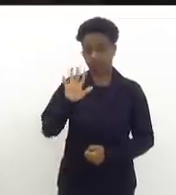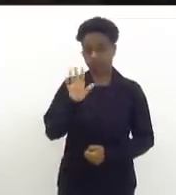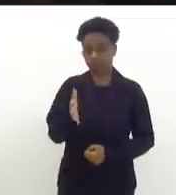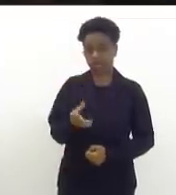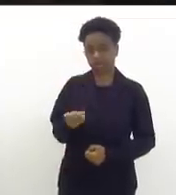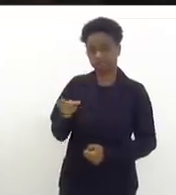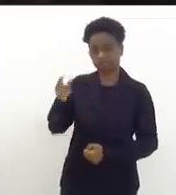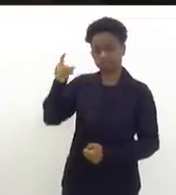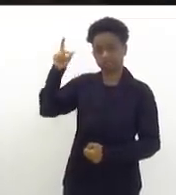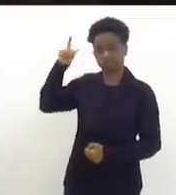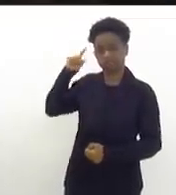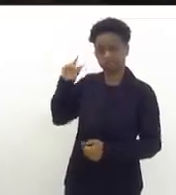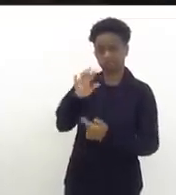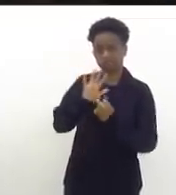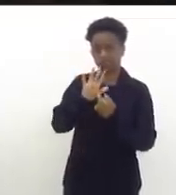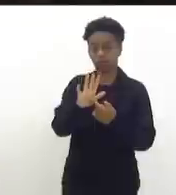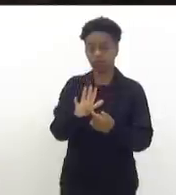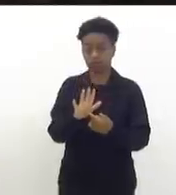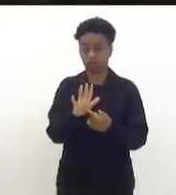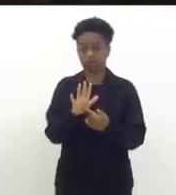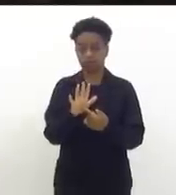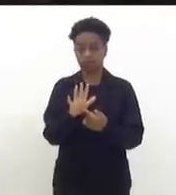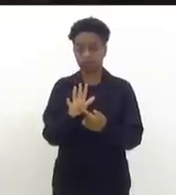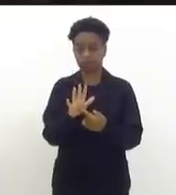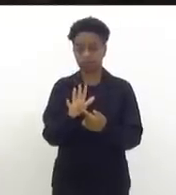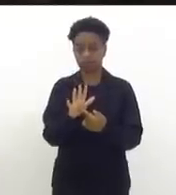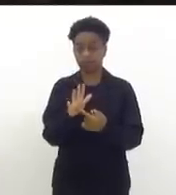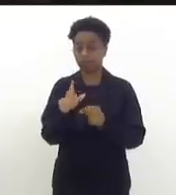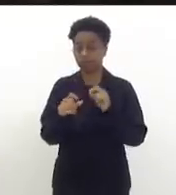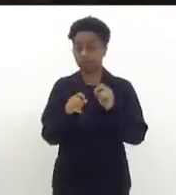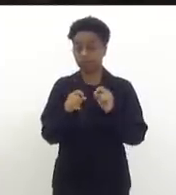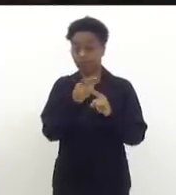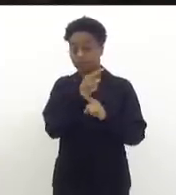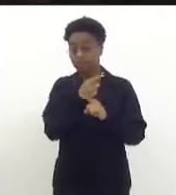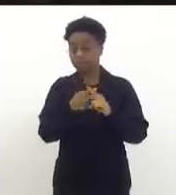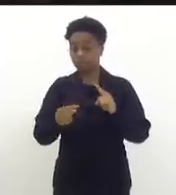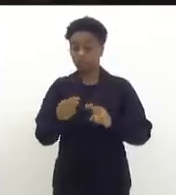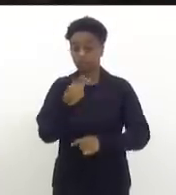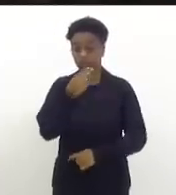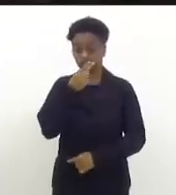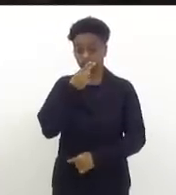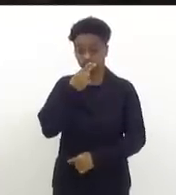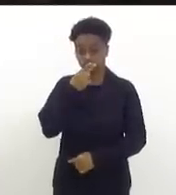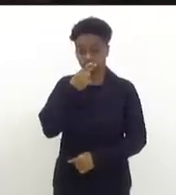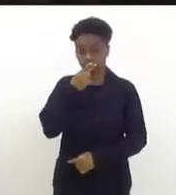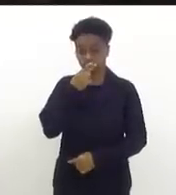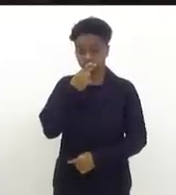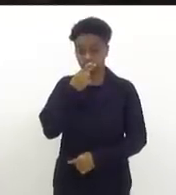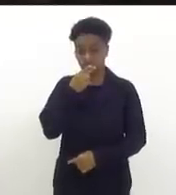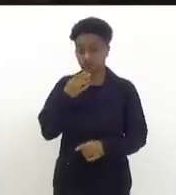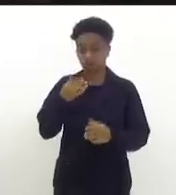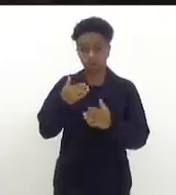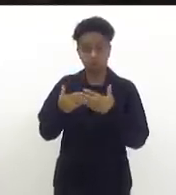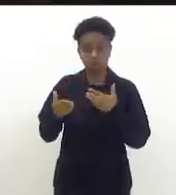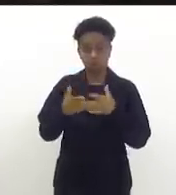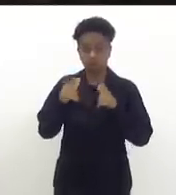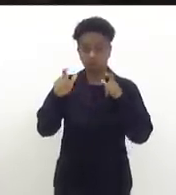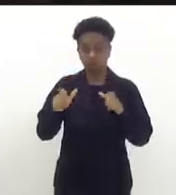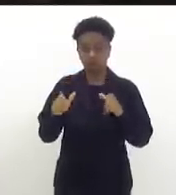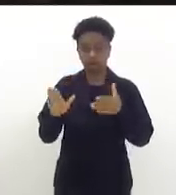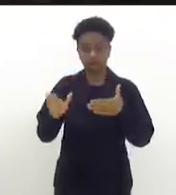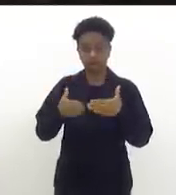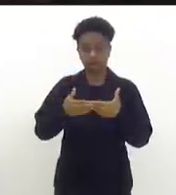atrás foi a proibição de fumar em todos os recintos